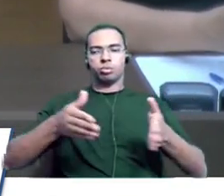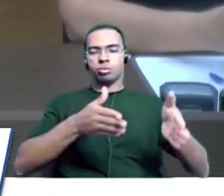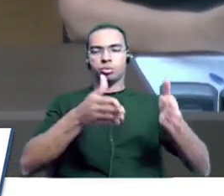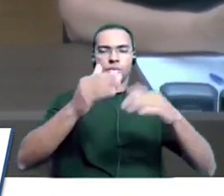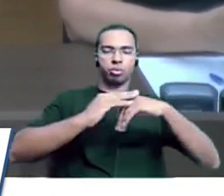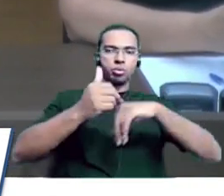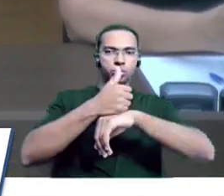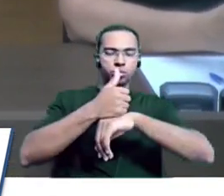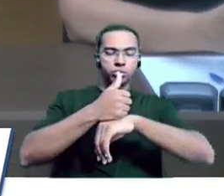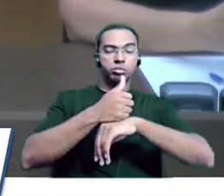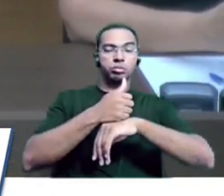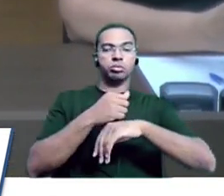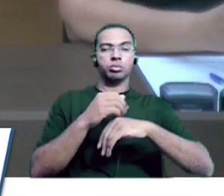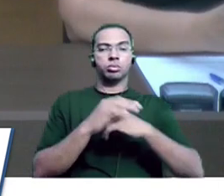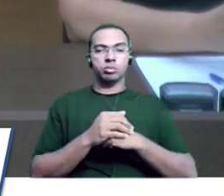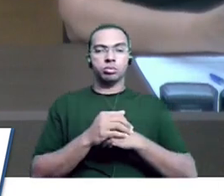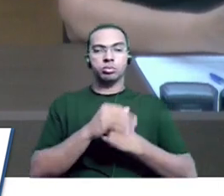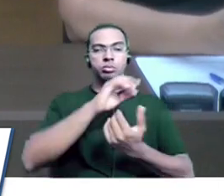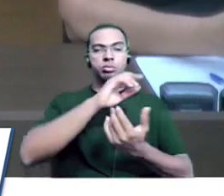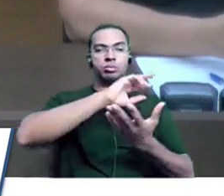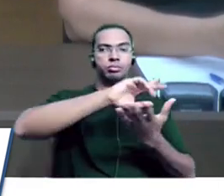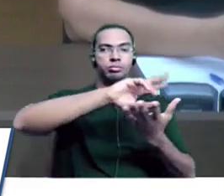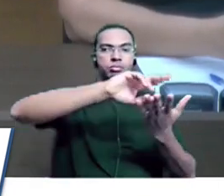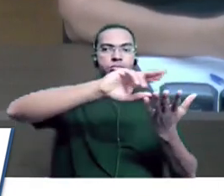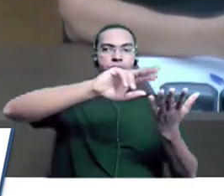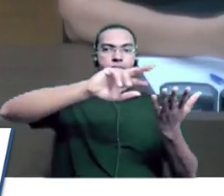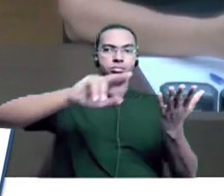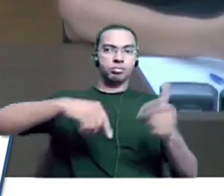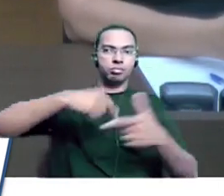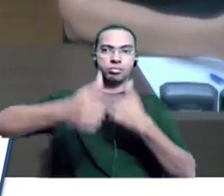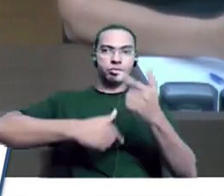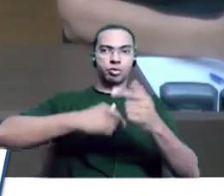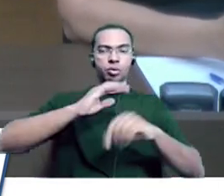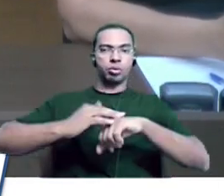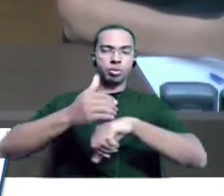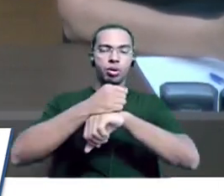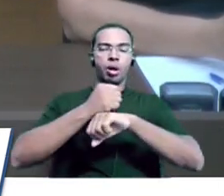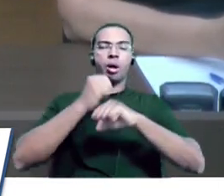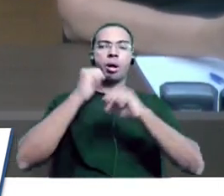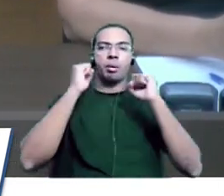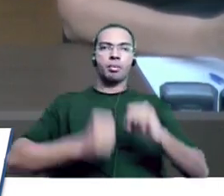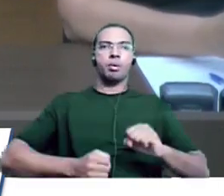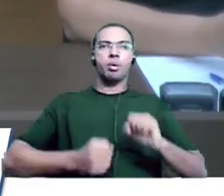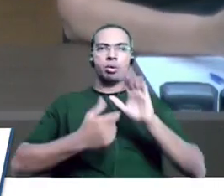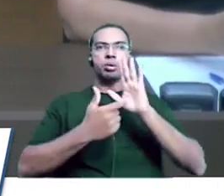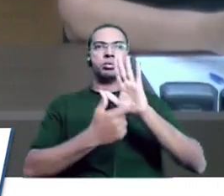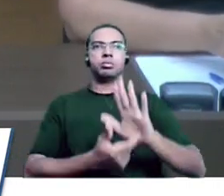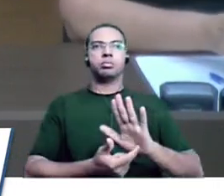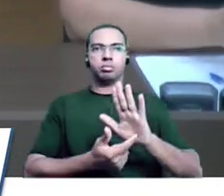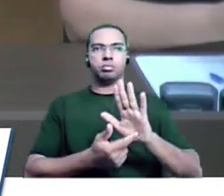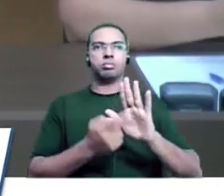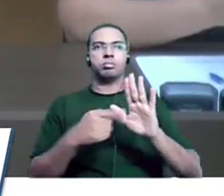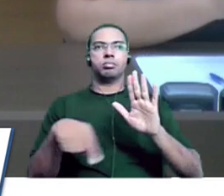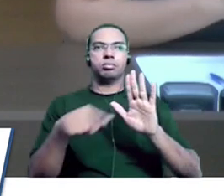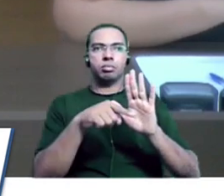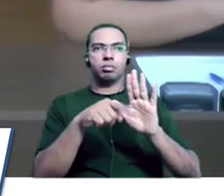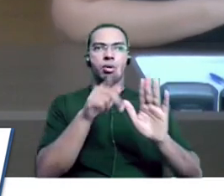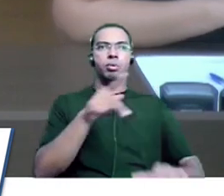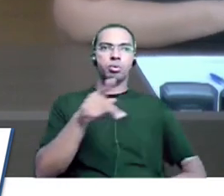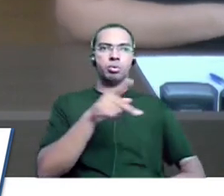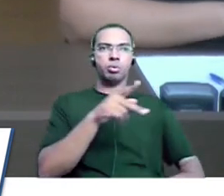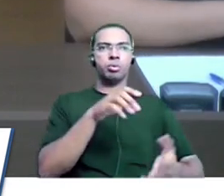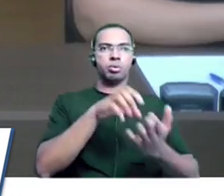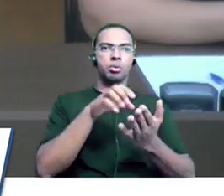sua diversificada atuação profissional, podemos mencionar professor no Centro